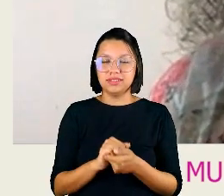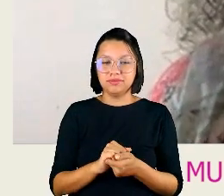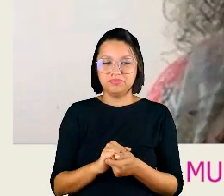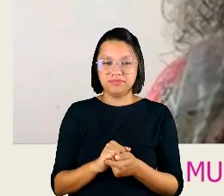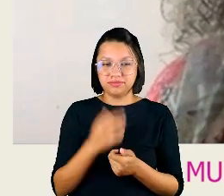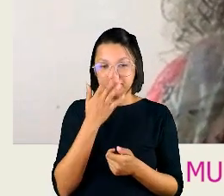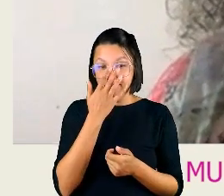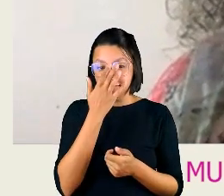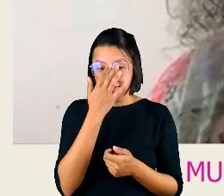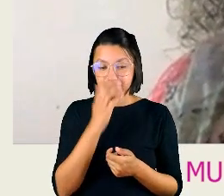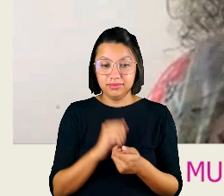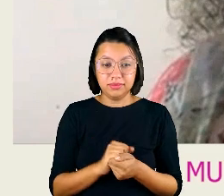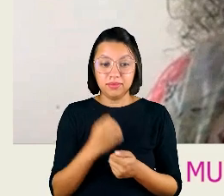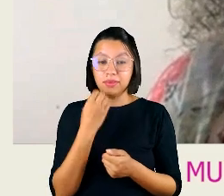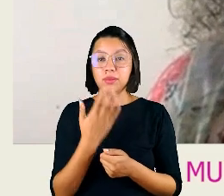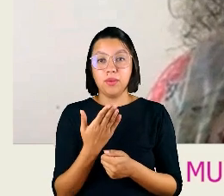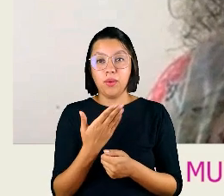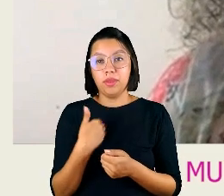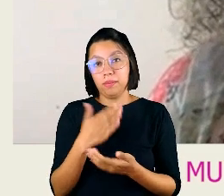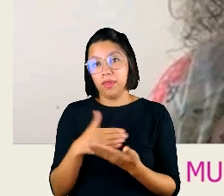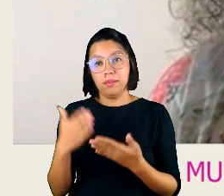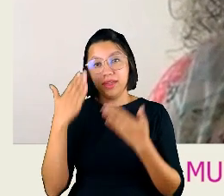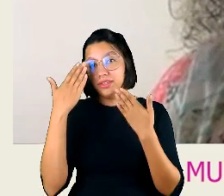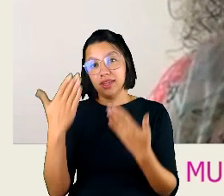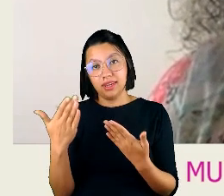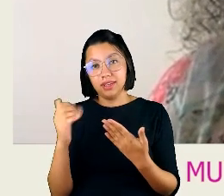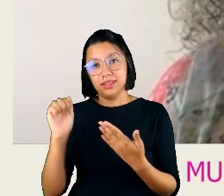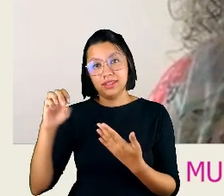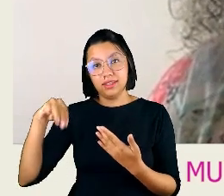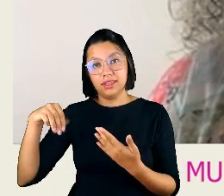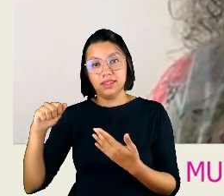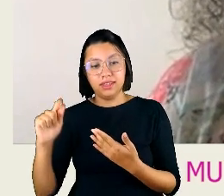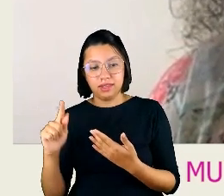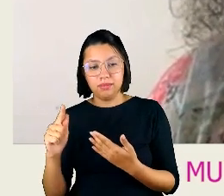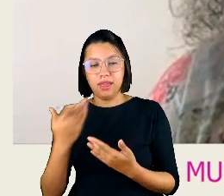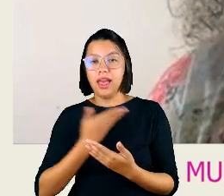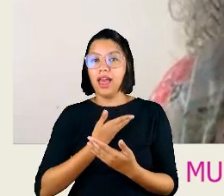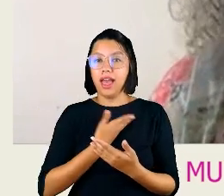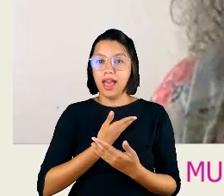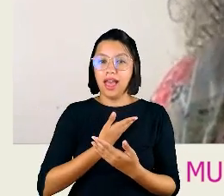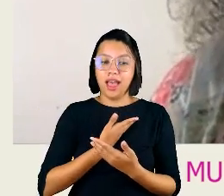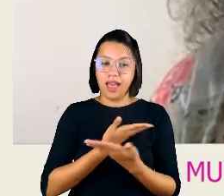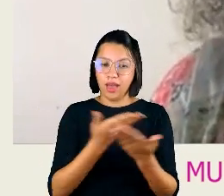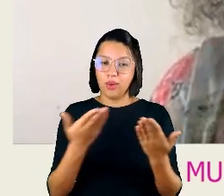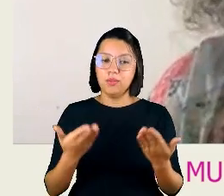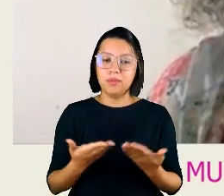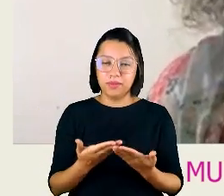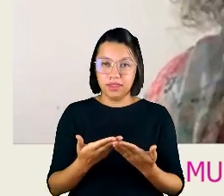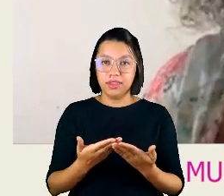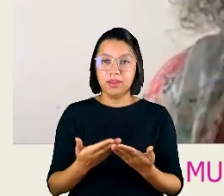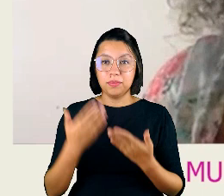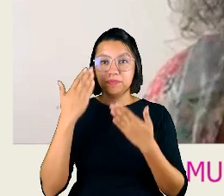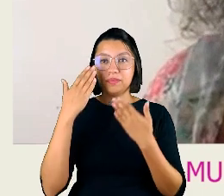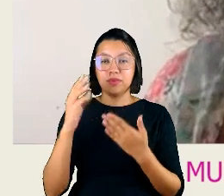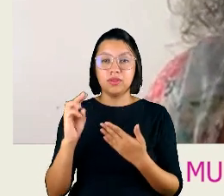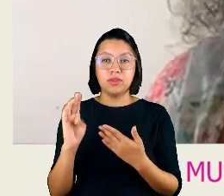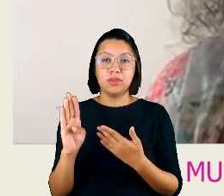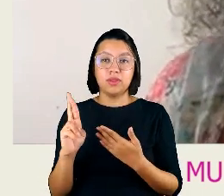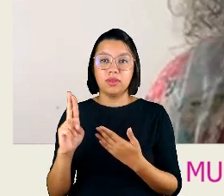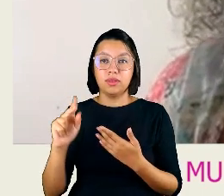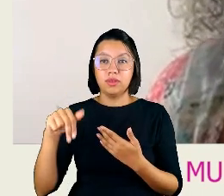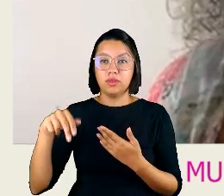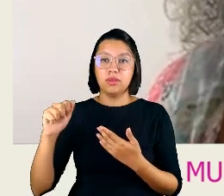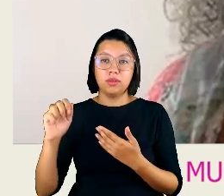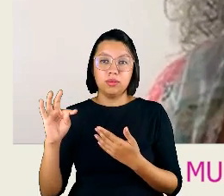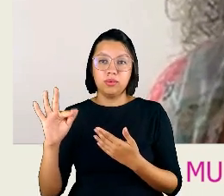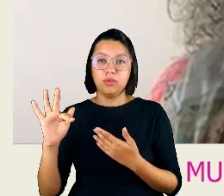Bom, da minha parte, agradecer a EMAG, as minhas colegas painelistas, obrigada, Bruna, doutora Fátima, obrigada, Amanda. Acho que o debate,